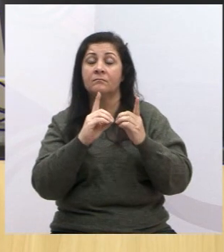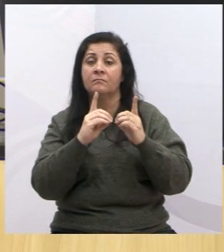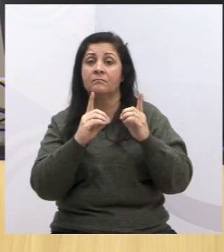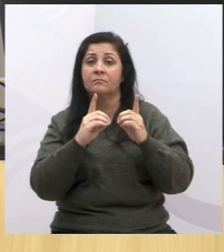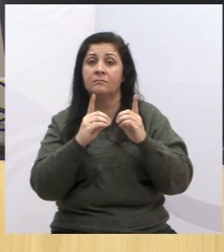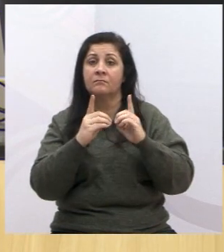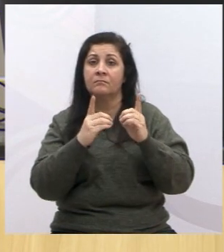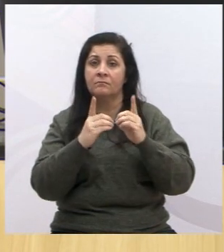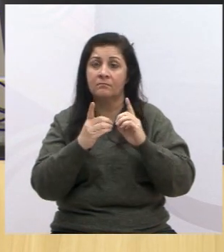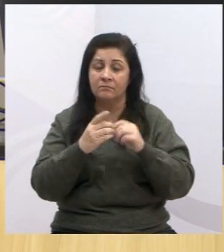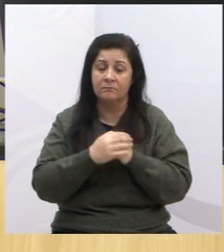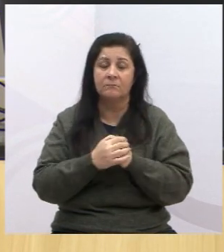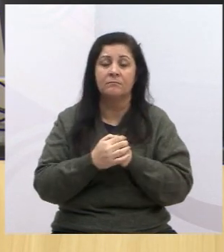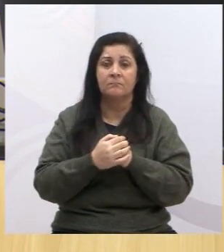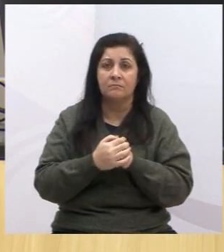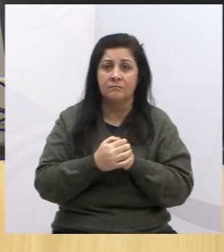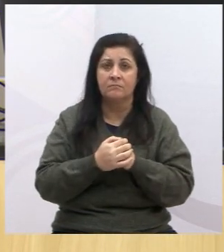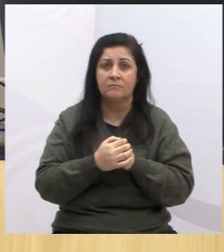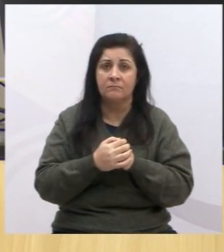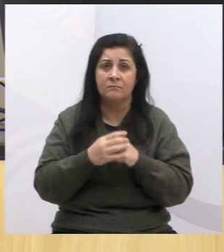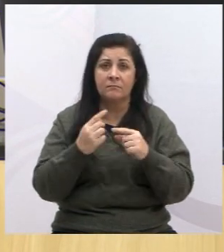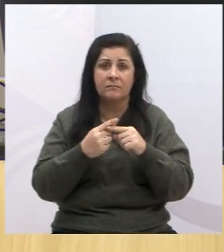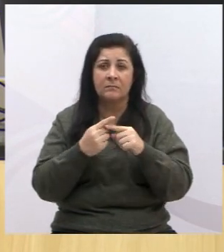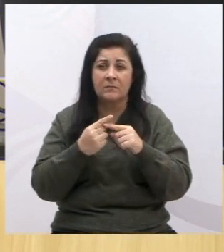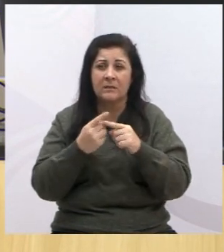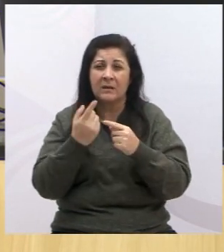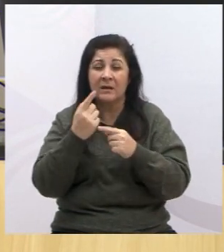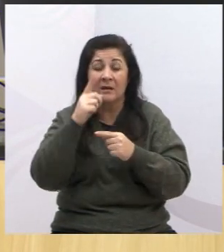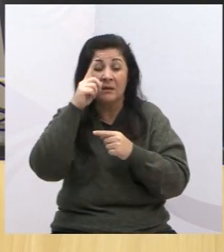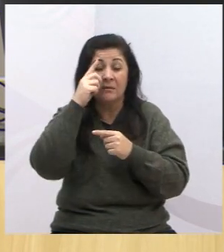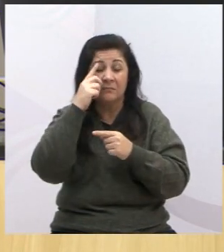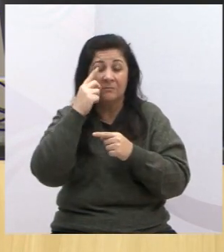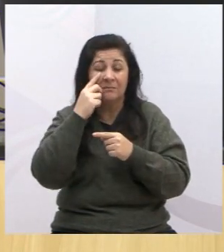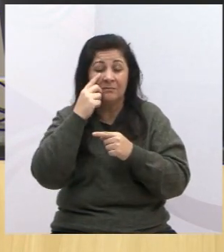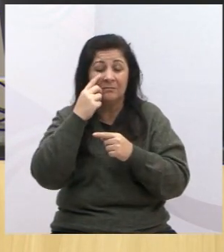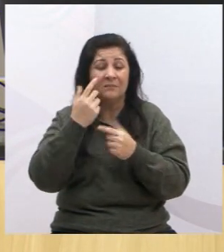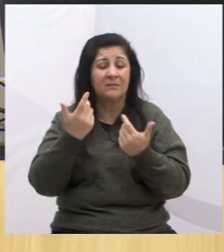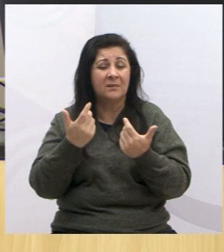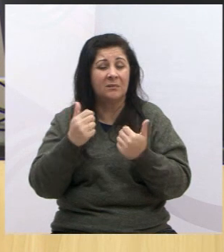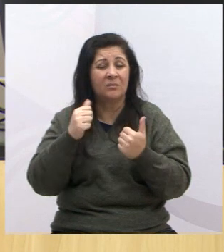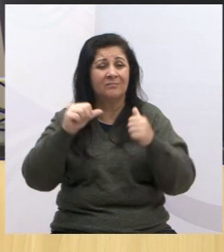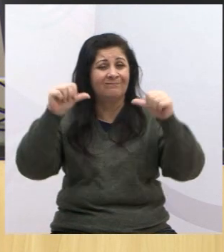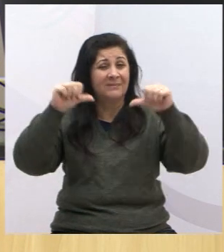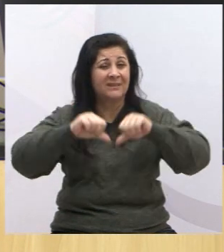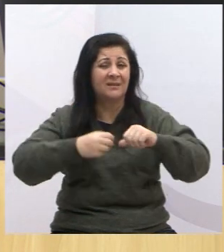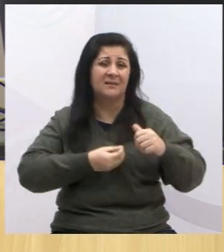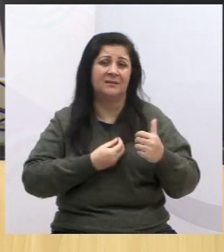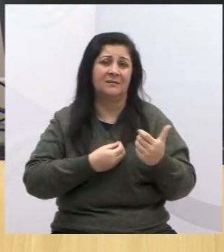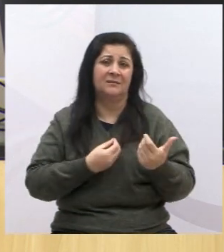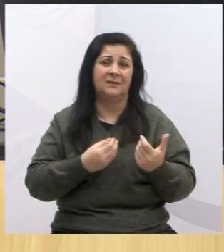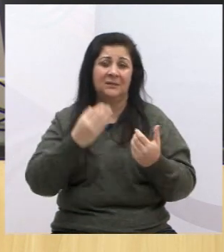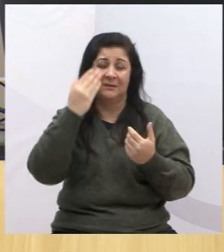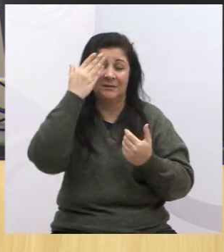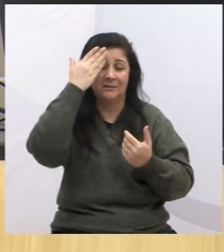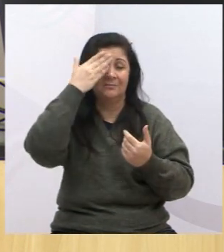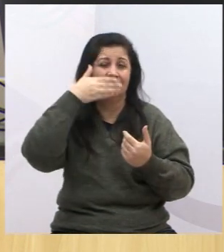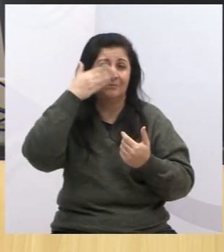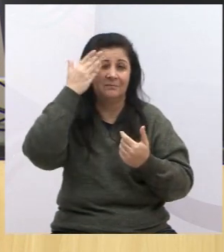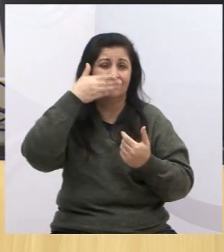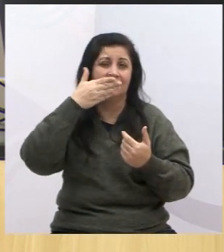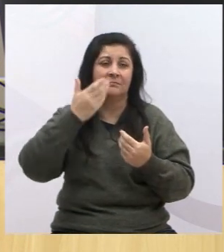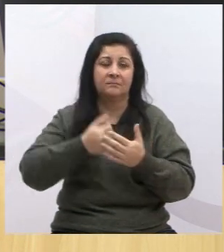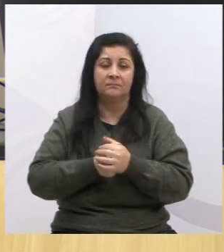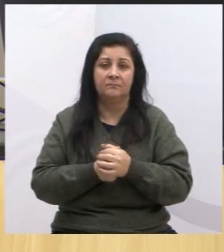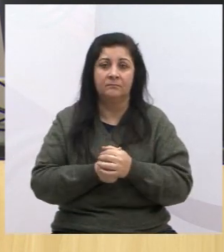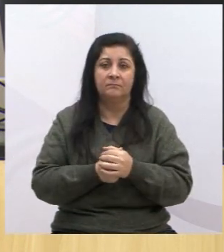glaucoma, doença que é considerada silenciosa e causa risco à qualidade de vida quando não identificada no início.